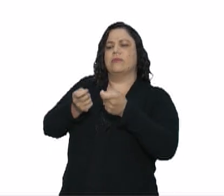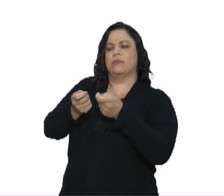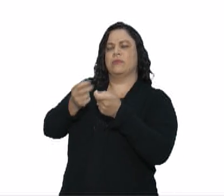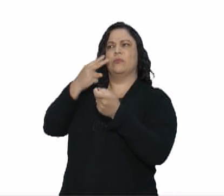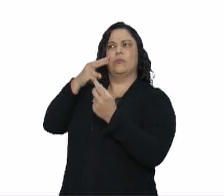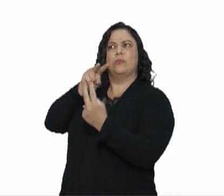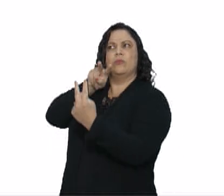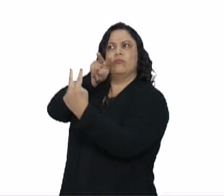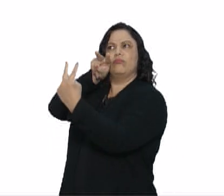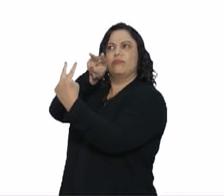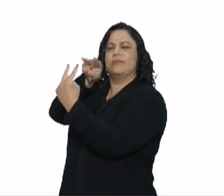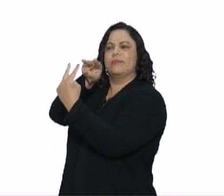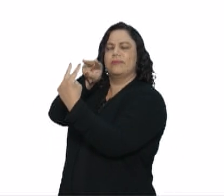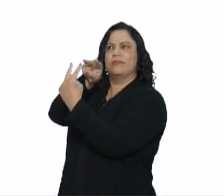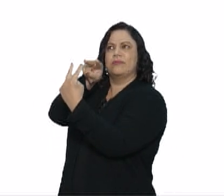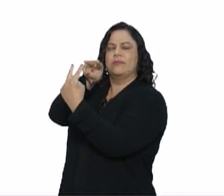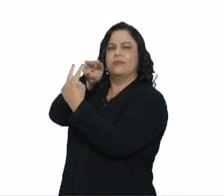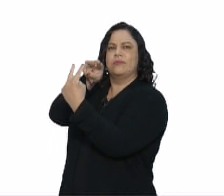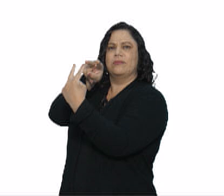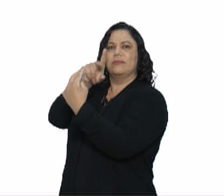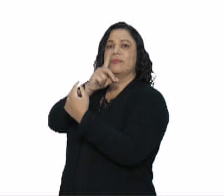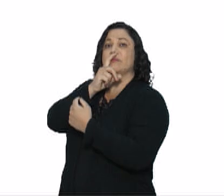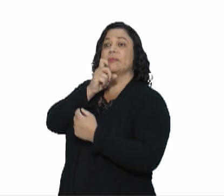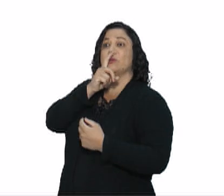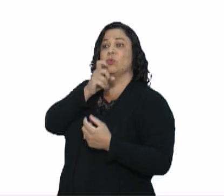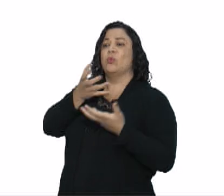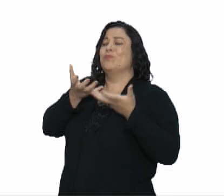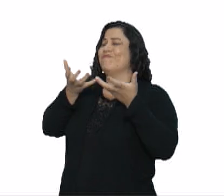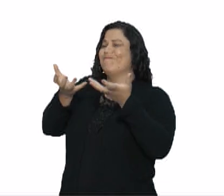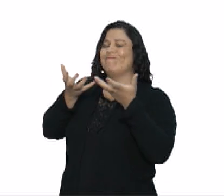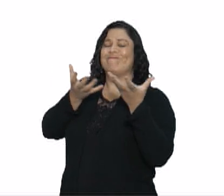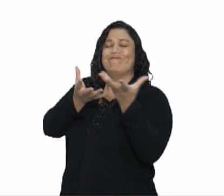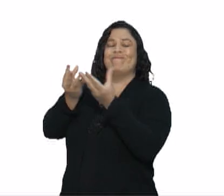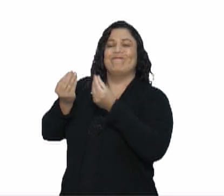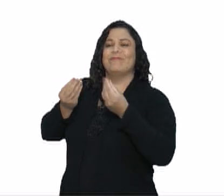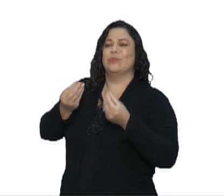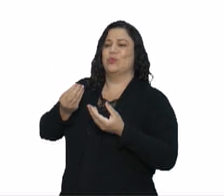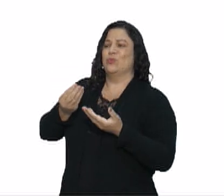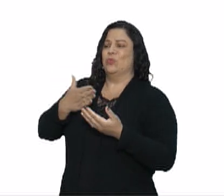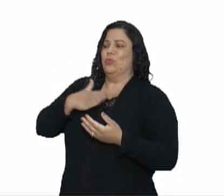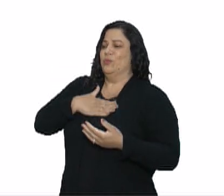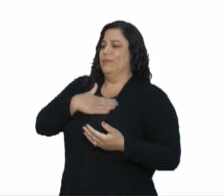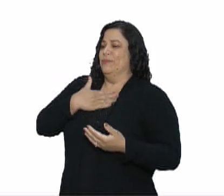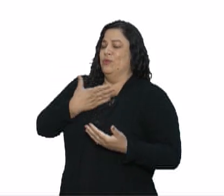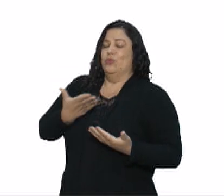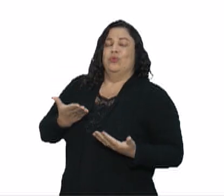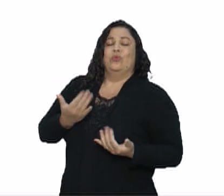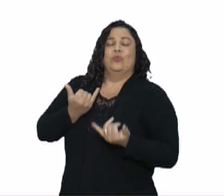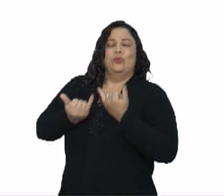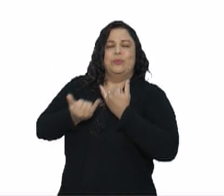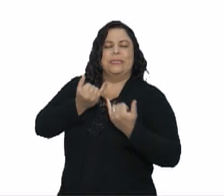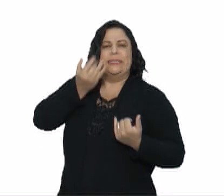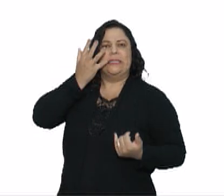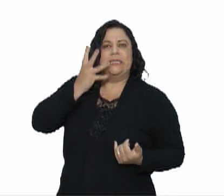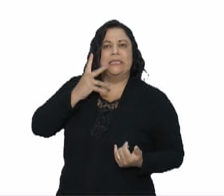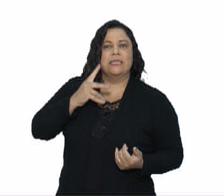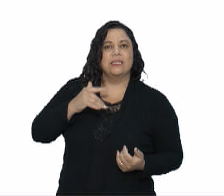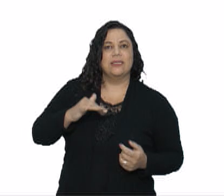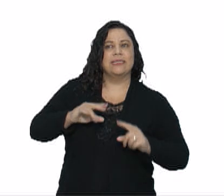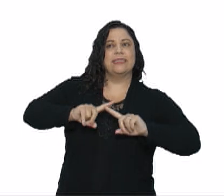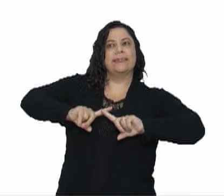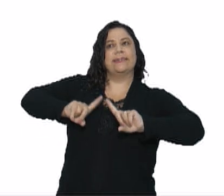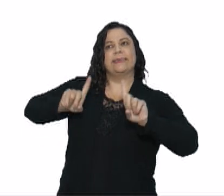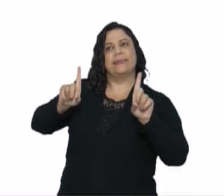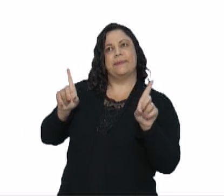e fixo. Jurou que lhe queria muito, que o seu susto parecia um de criança. Em todo caso,